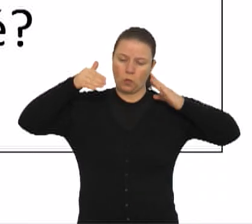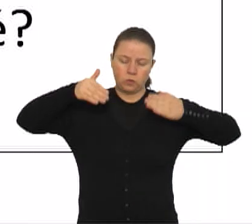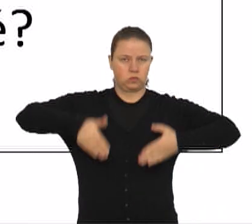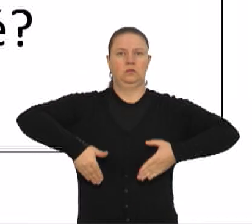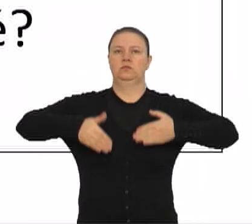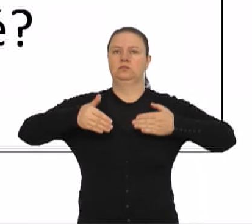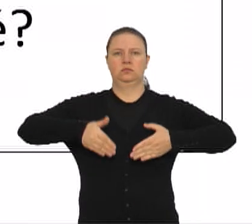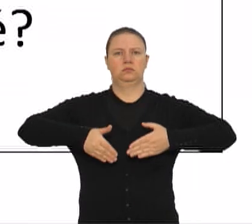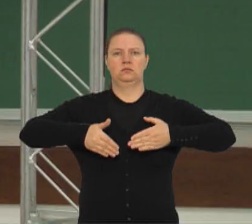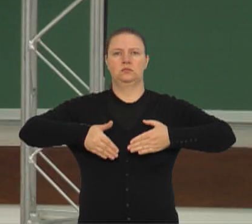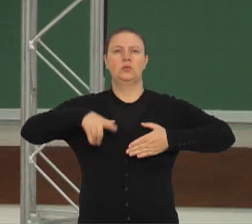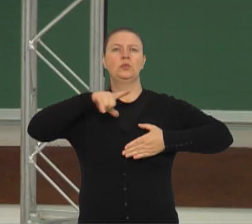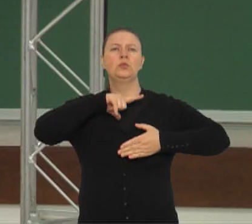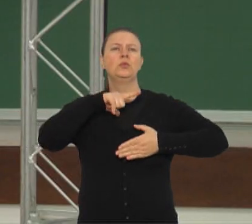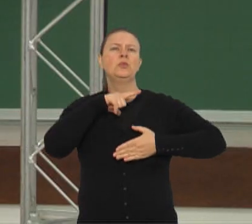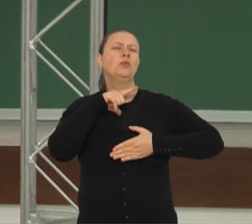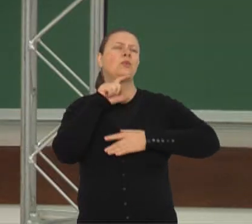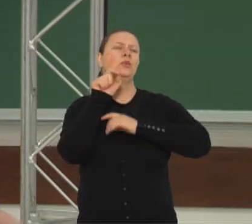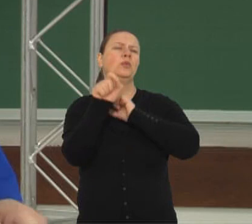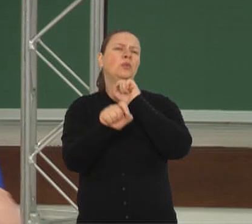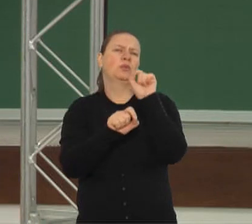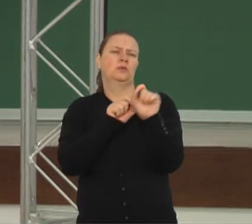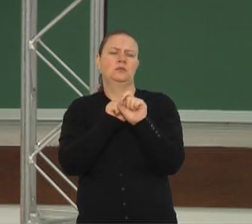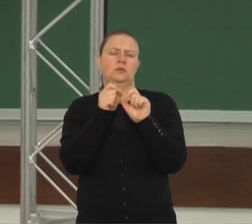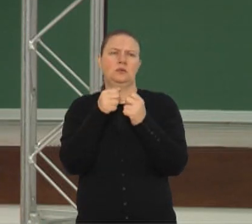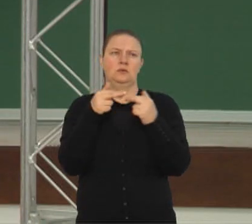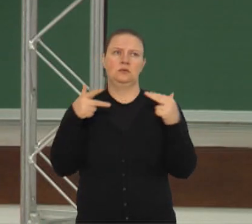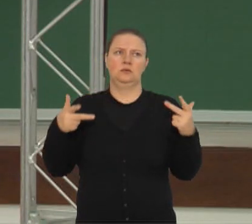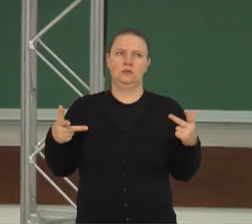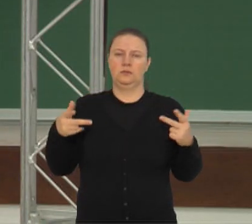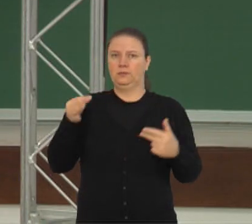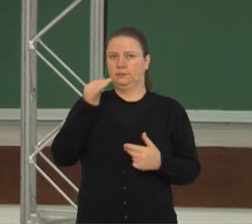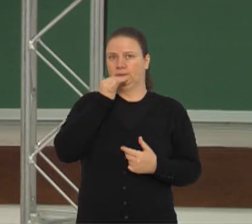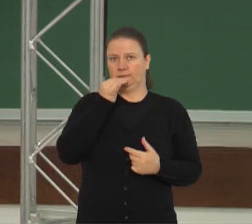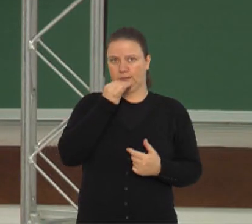ato. O que são essas coisas? Por exemplo,